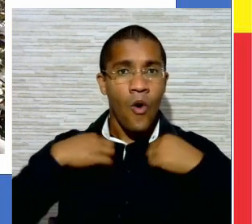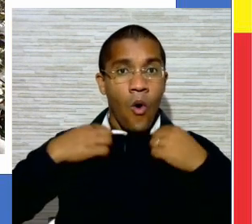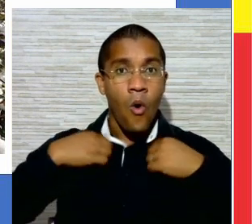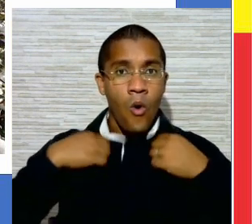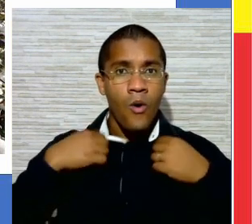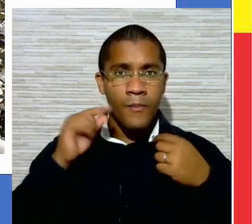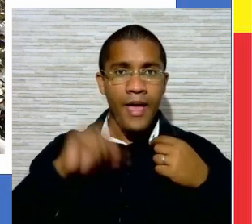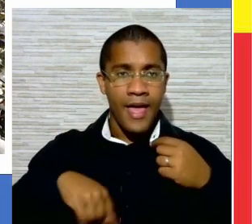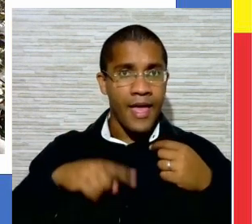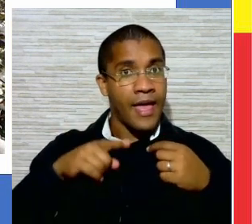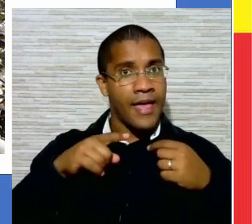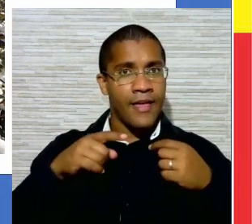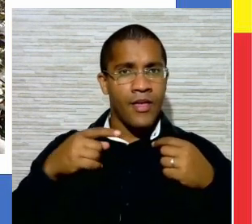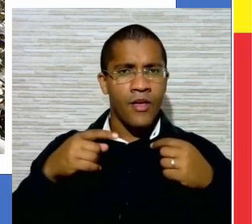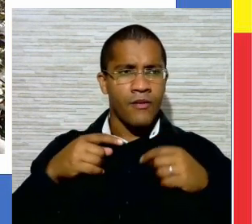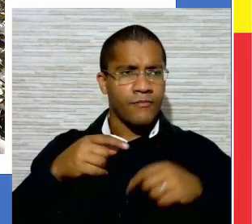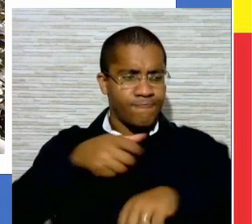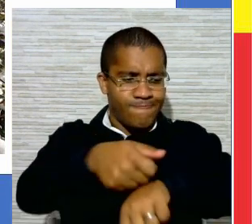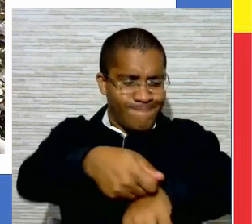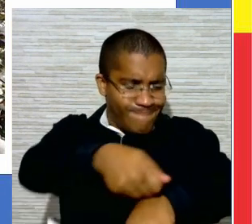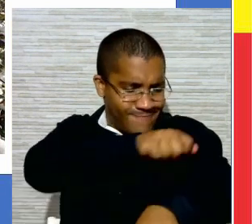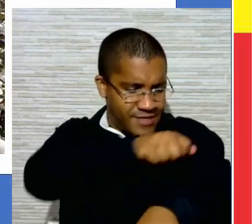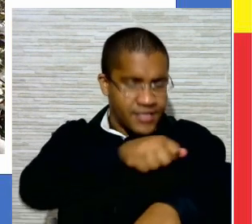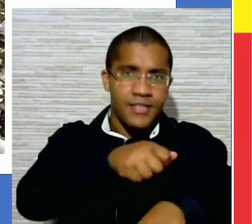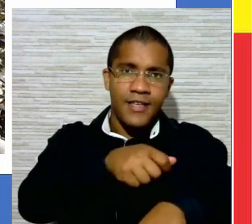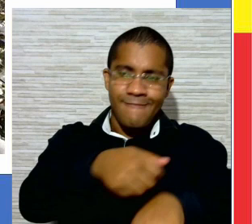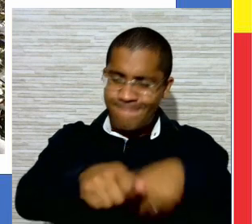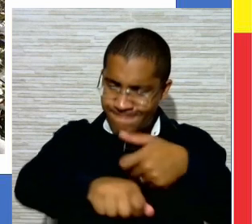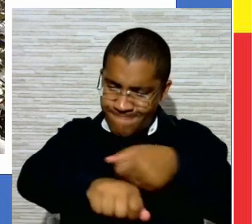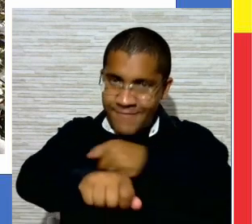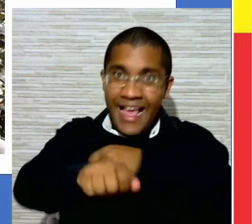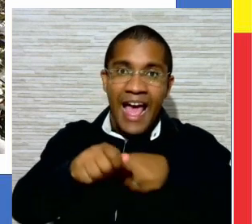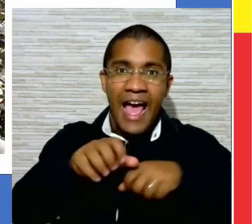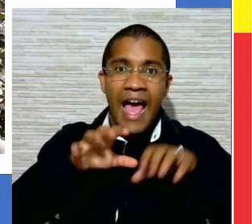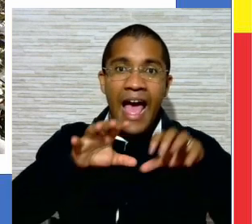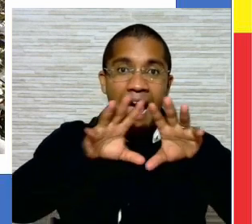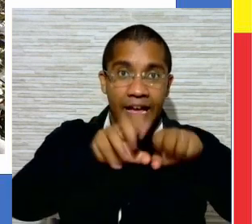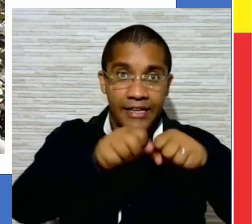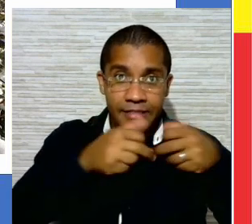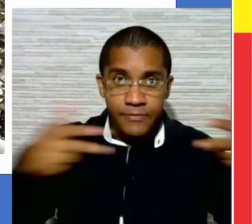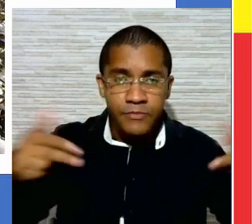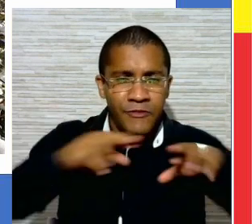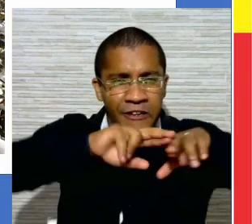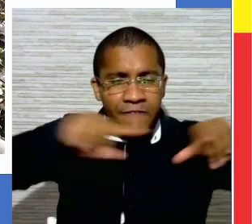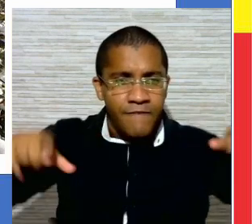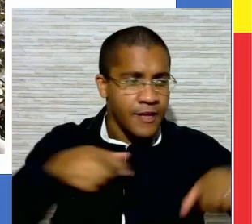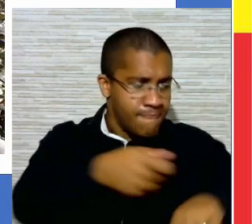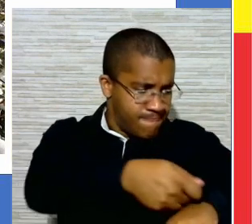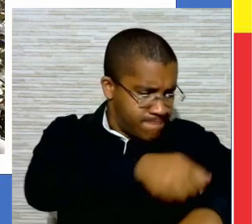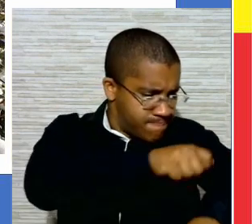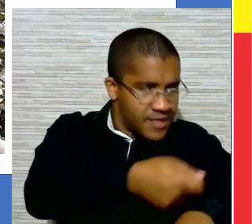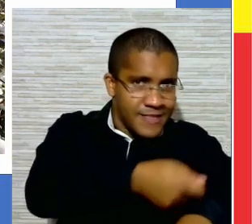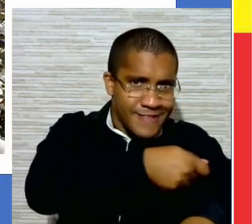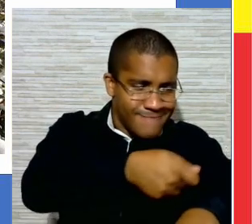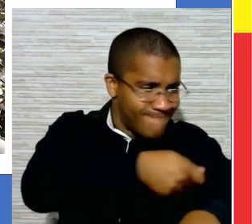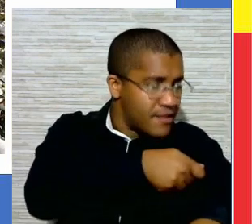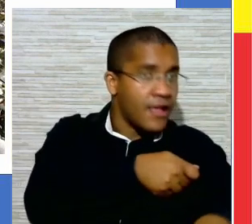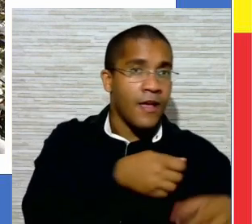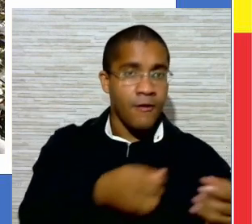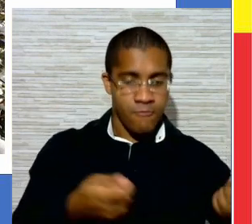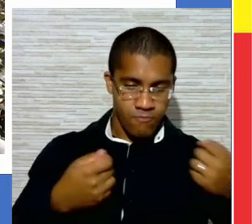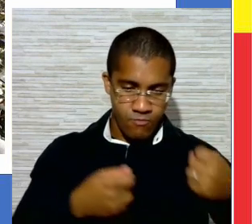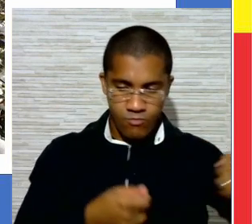roupas feitas de pele de animais, tá? Então usávamos as roupas de pele de animais para conseguir ter uma roupa, para conseguir ter o